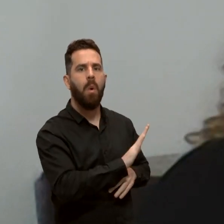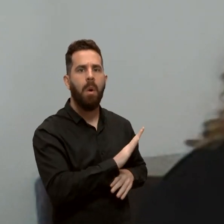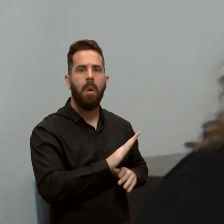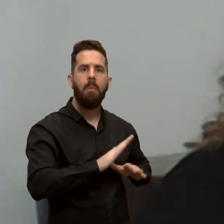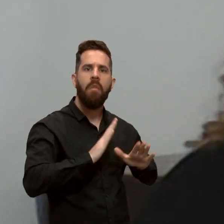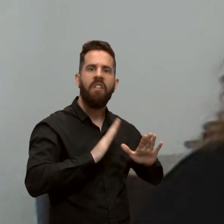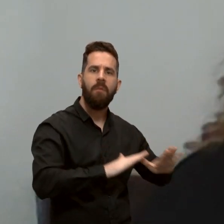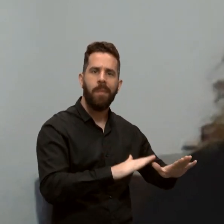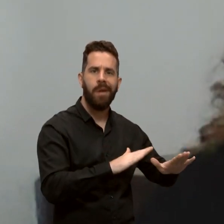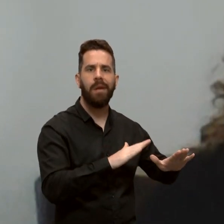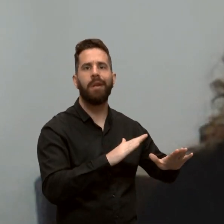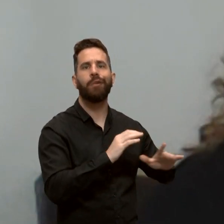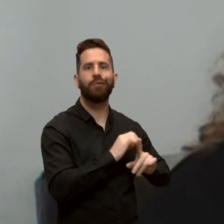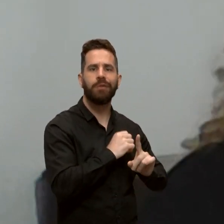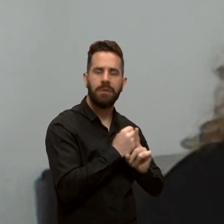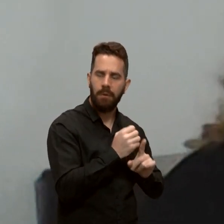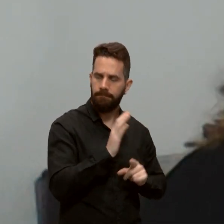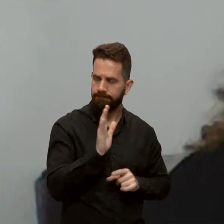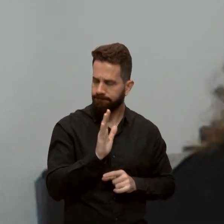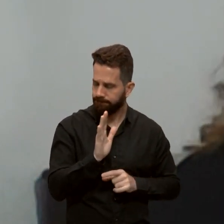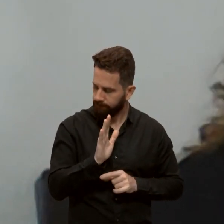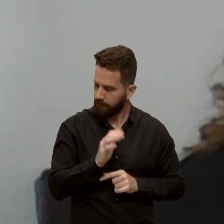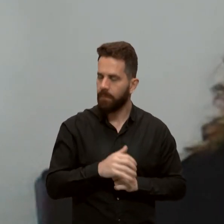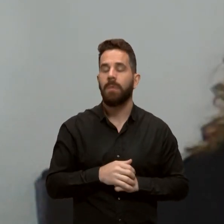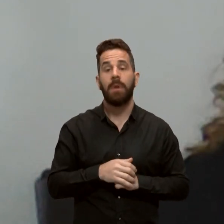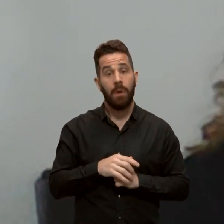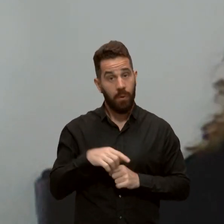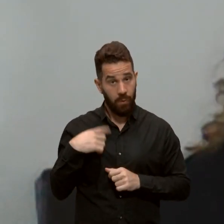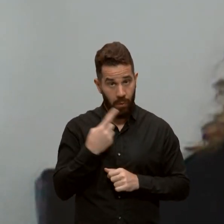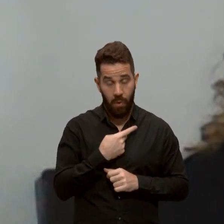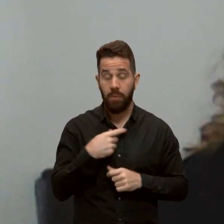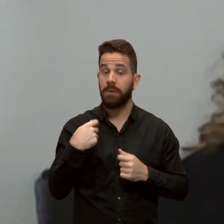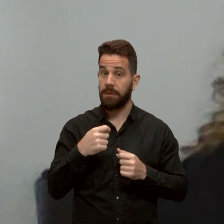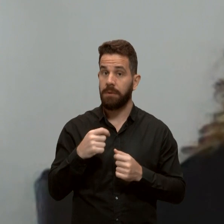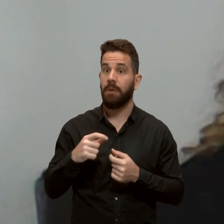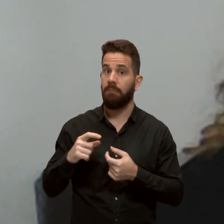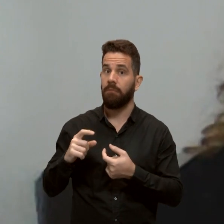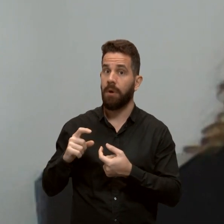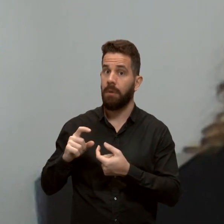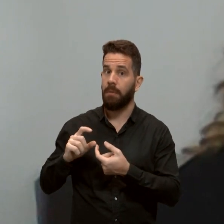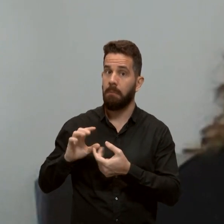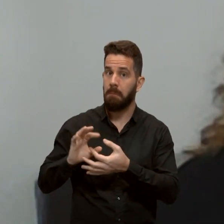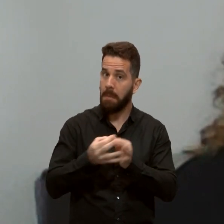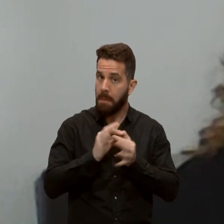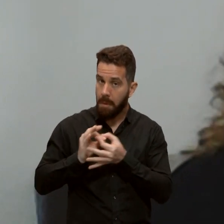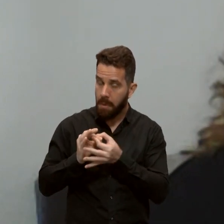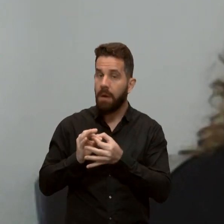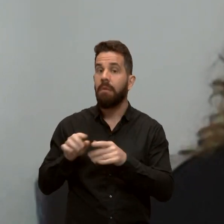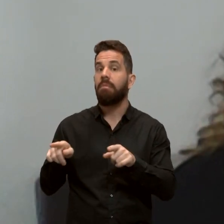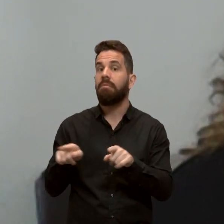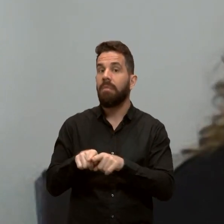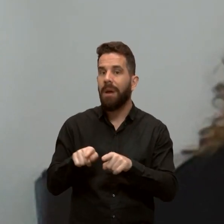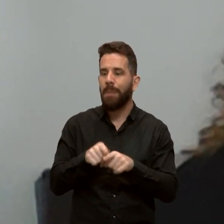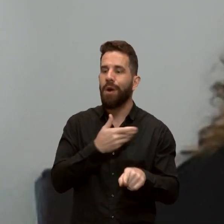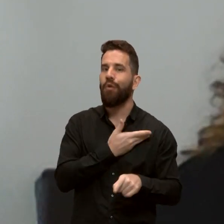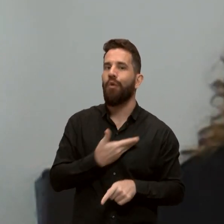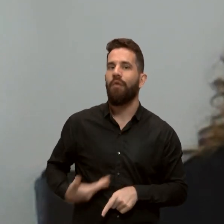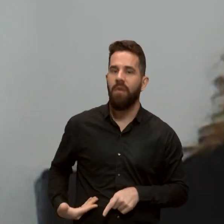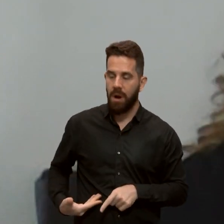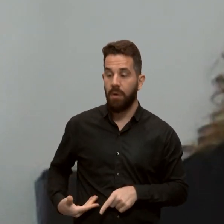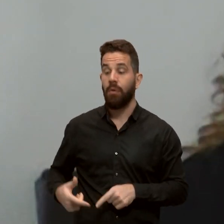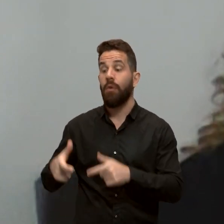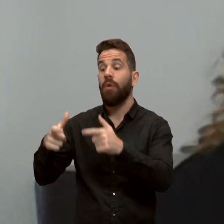É preciso que a gente tensione, por exemplo, com os poderes instituídos. Então, nesse sentido, a Praça do Trabalhador, ela cumpre um